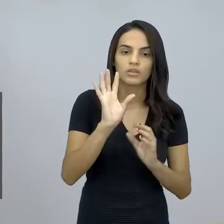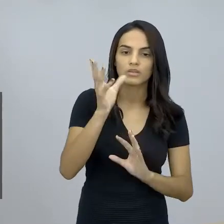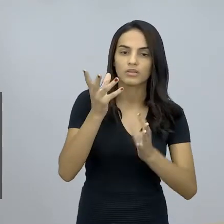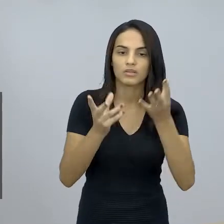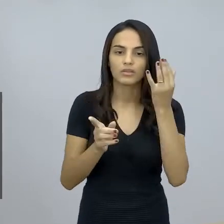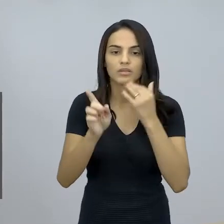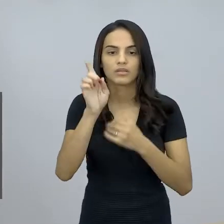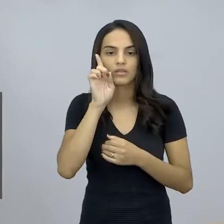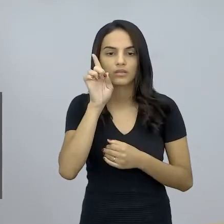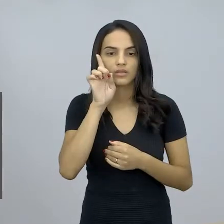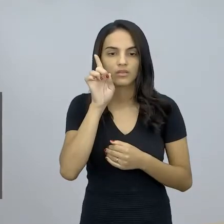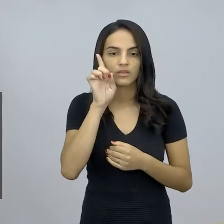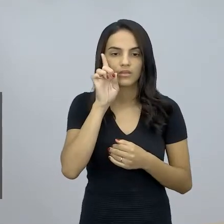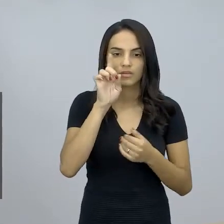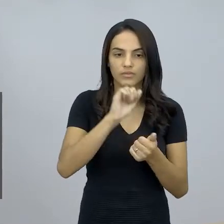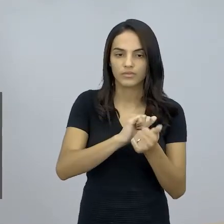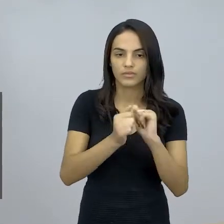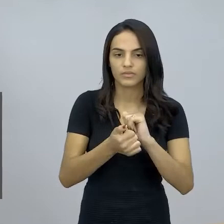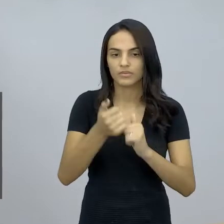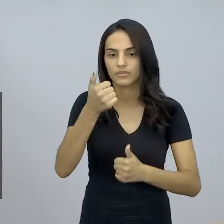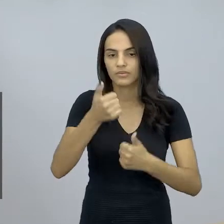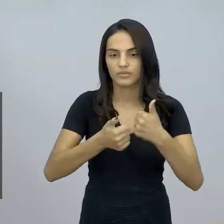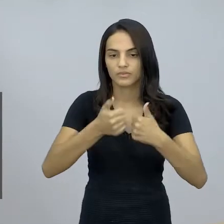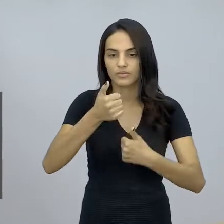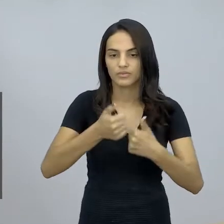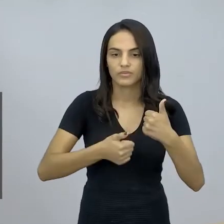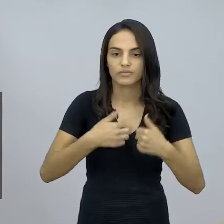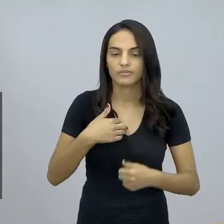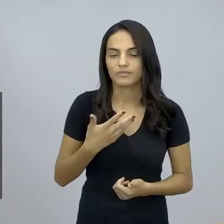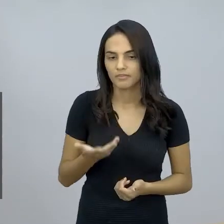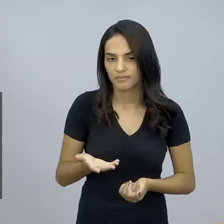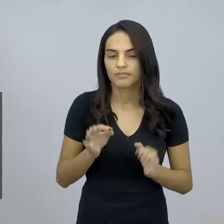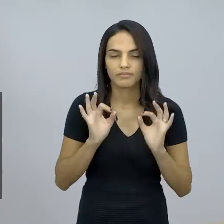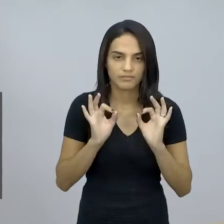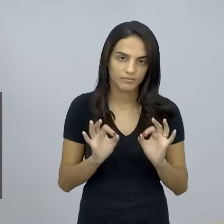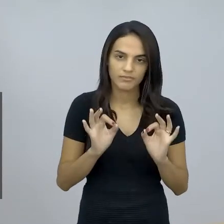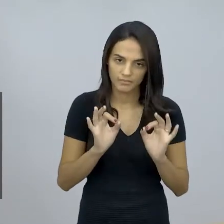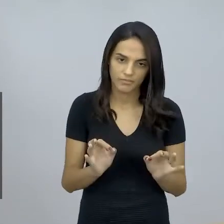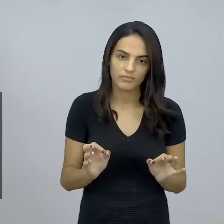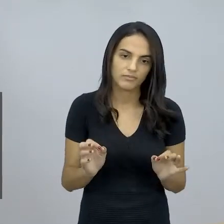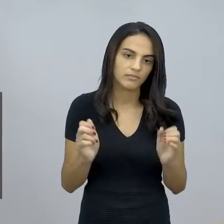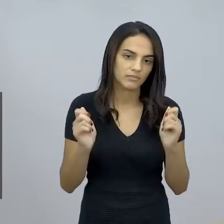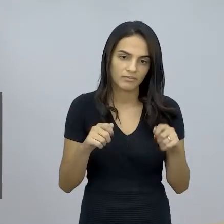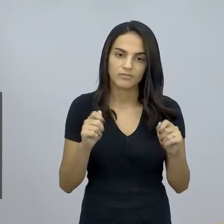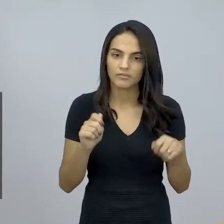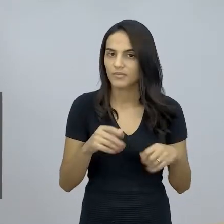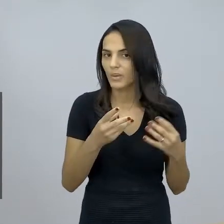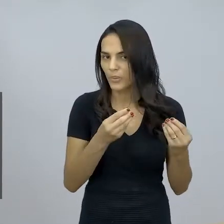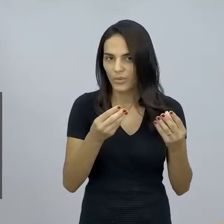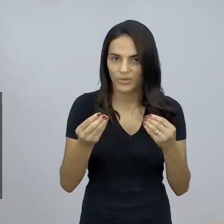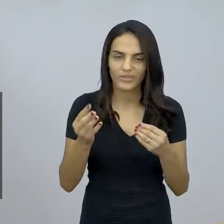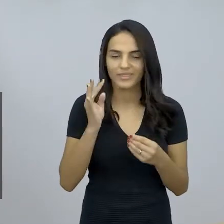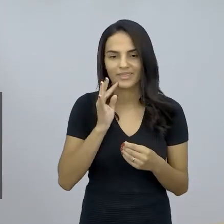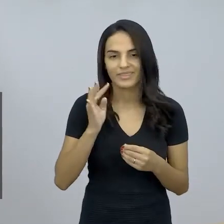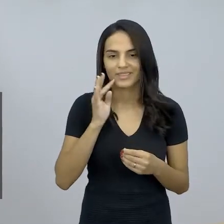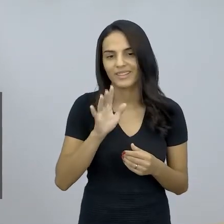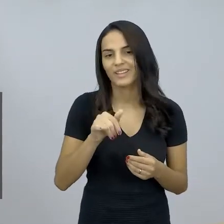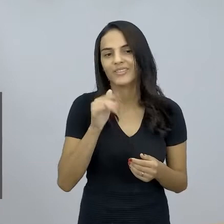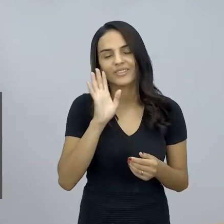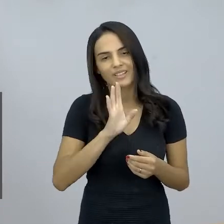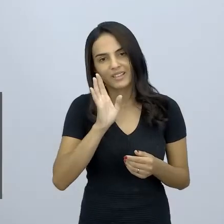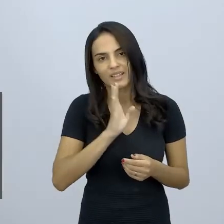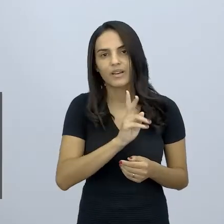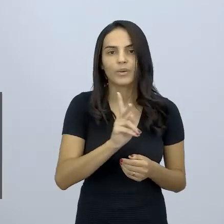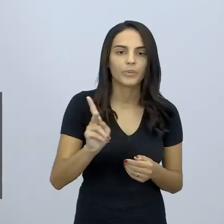dia do jogo. Aí na quadra, com certeza. E deve ter sido muito legal. Tânia, foi muito legal. E o